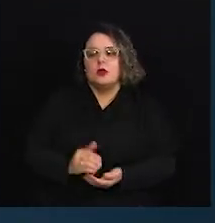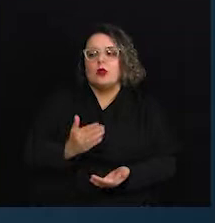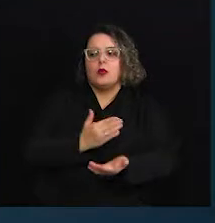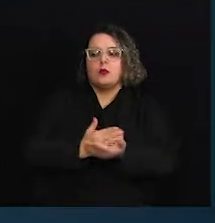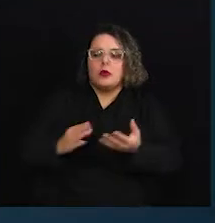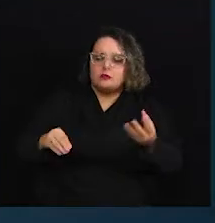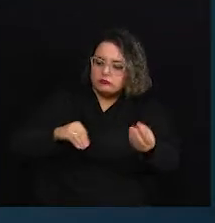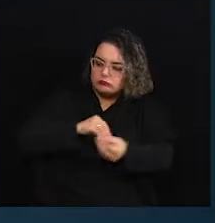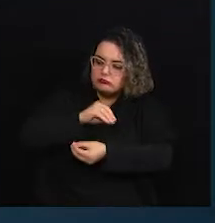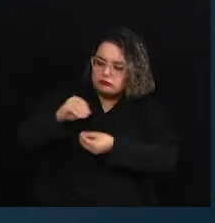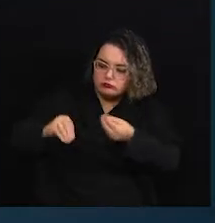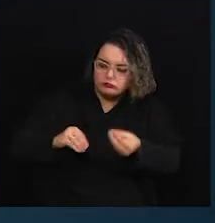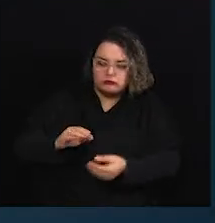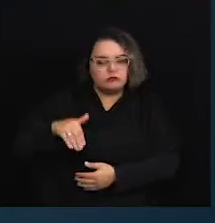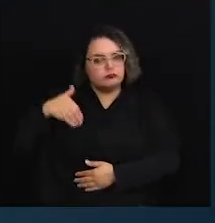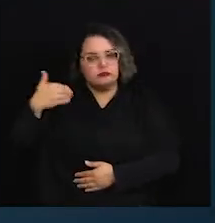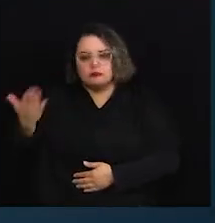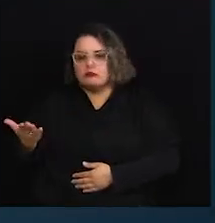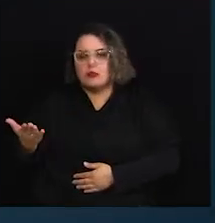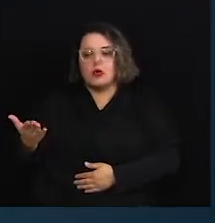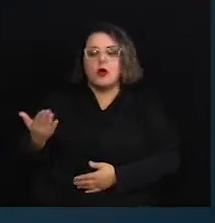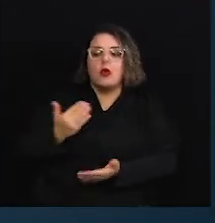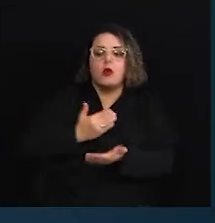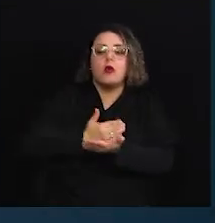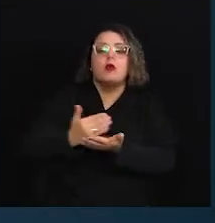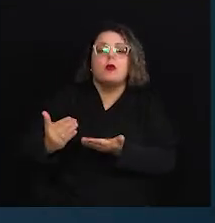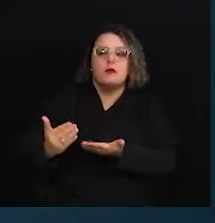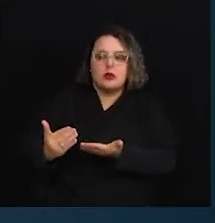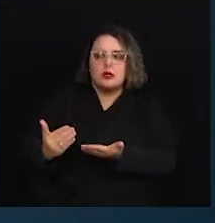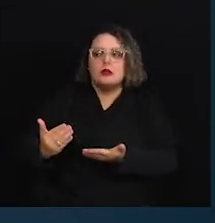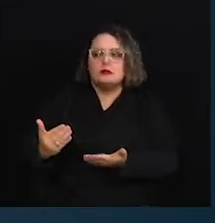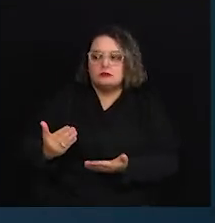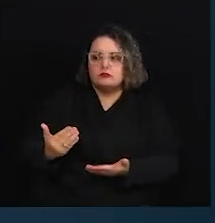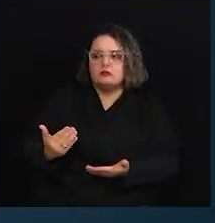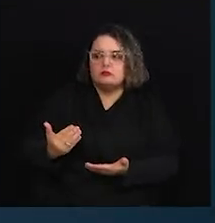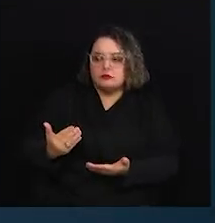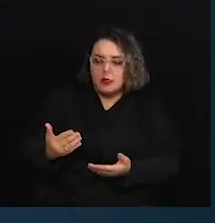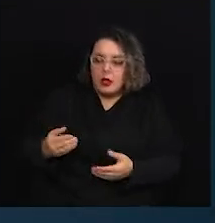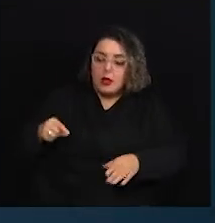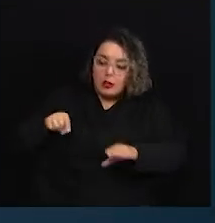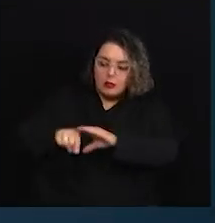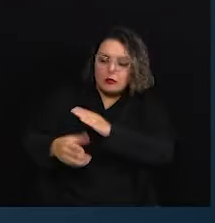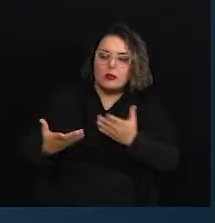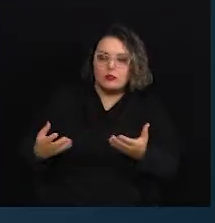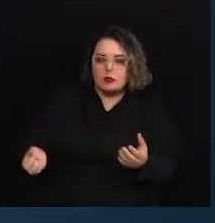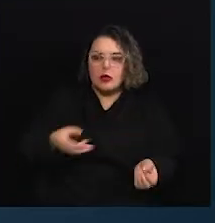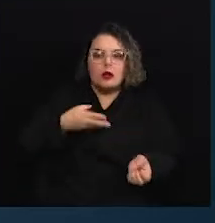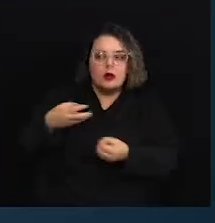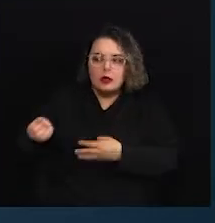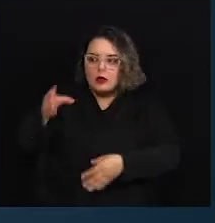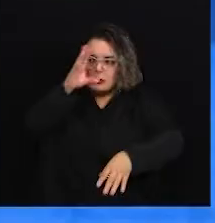Comecei a me envolver com inovação para a Fortune 500, foi onde eu comecei a morder um pouquinho dessa fruta da